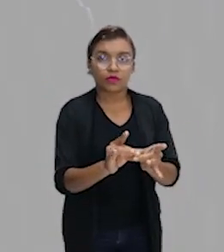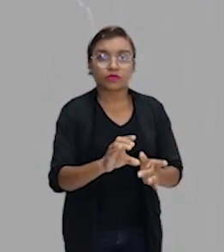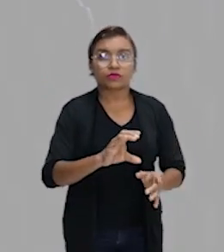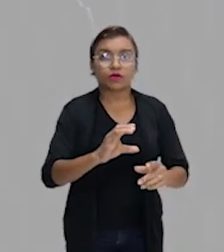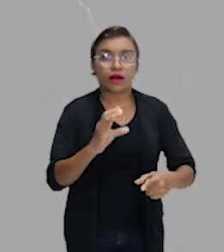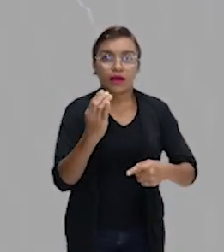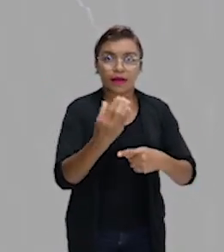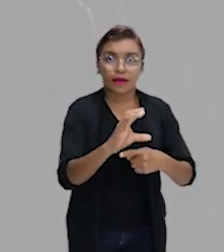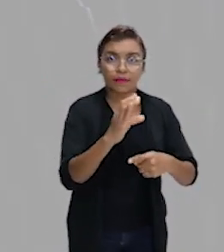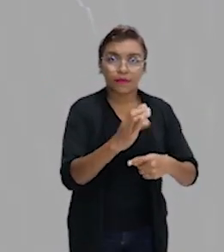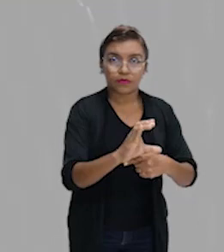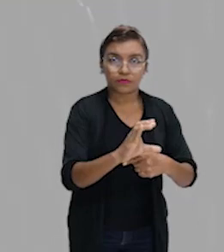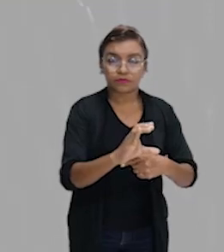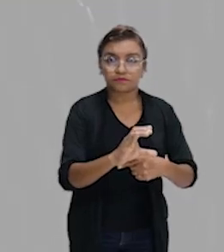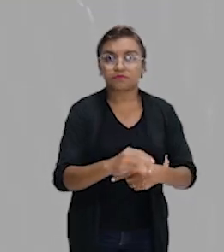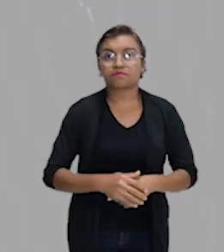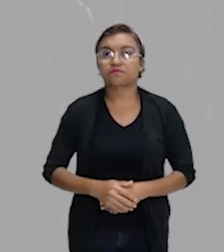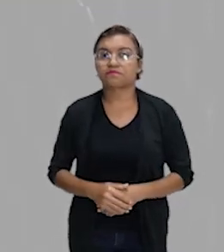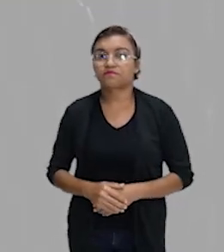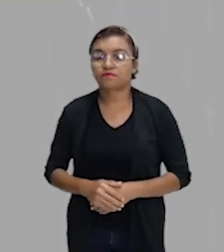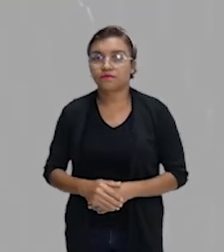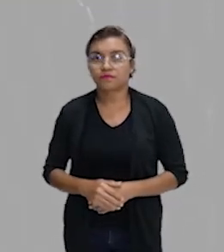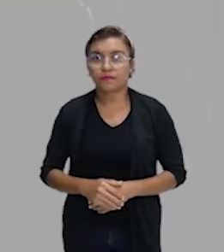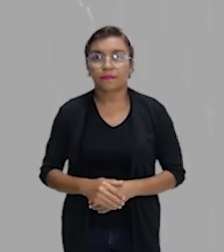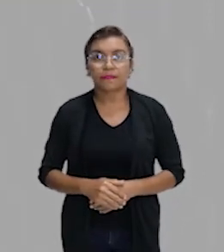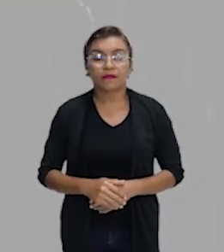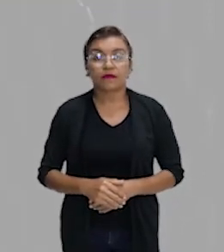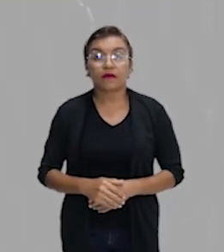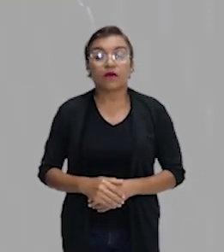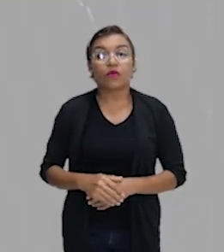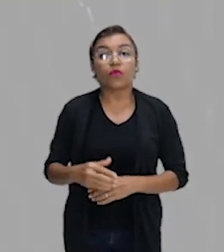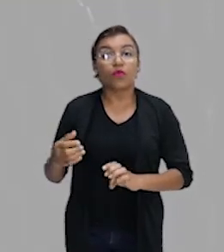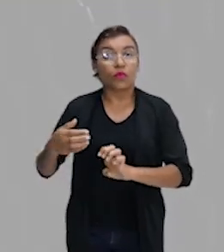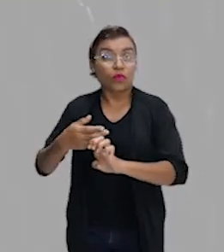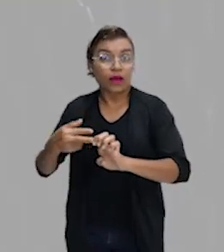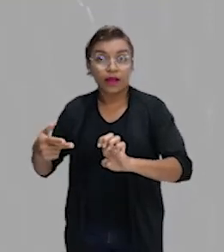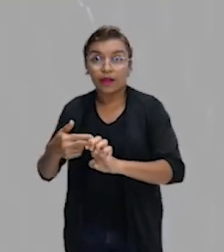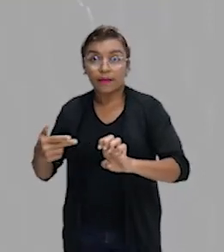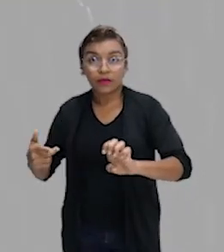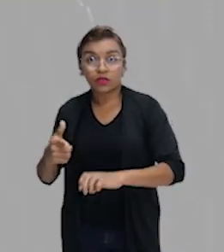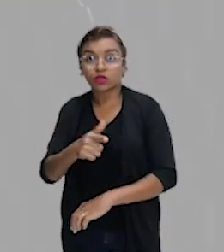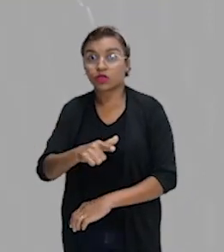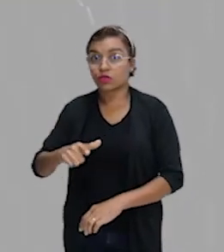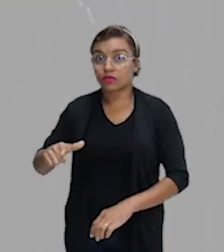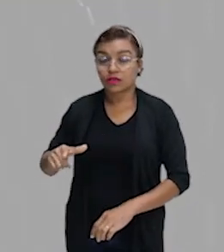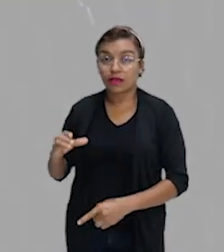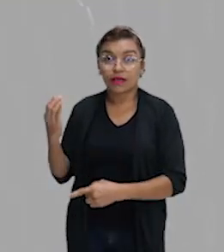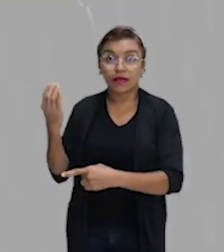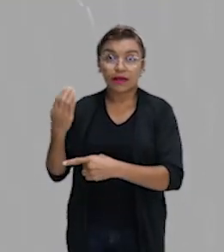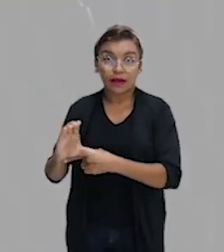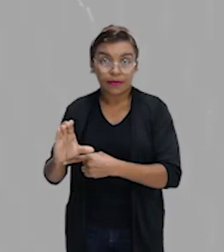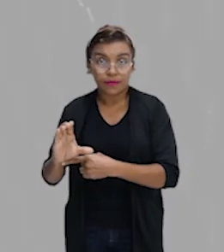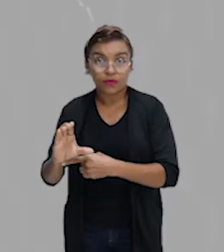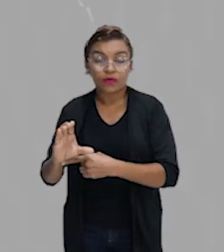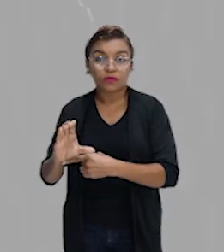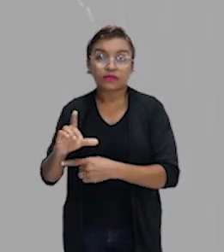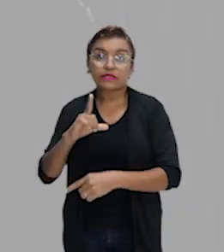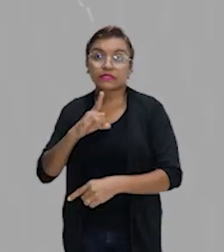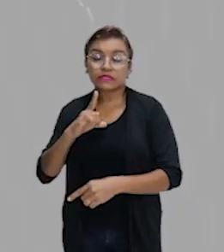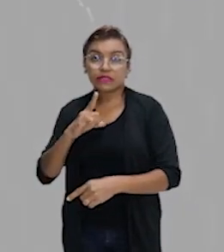ok? Bom, os elementos que não vão apresentar carbono na sua estrutura já vão ser